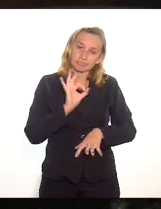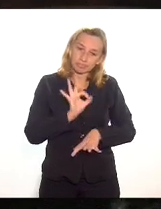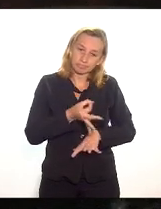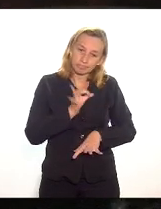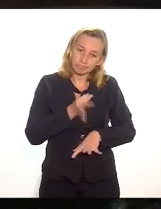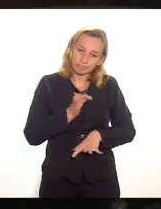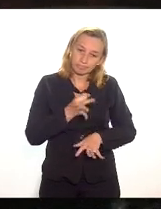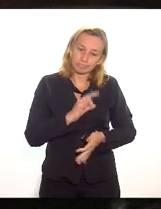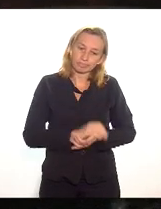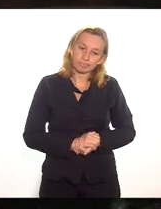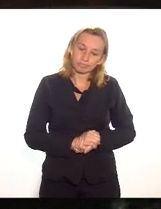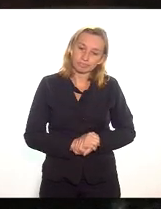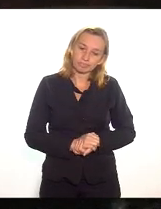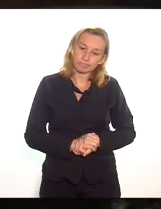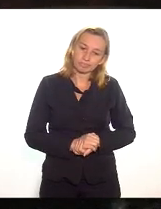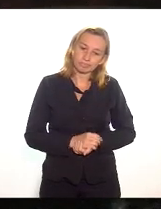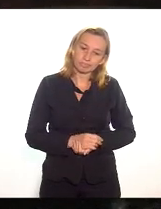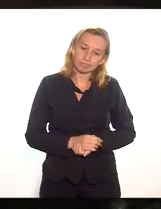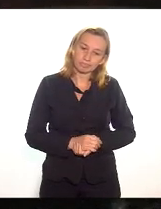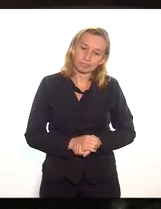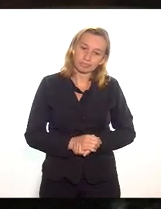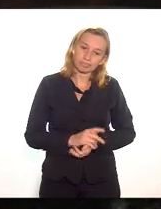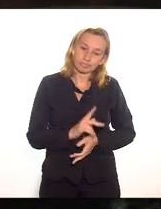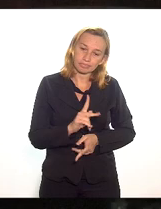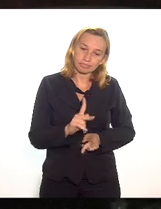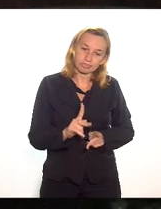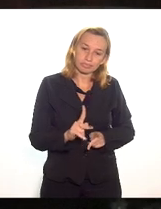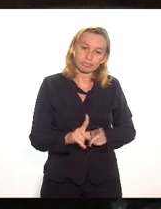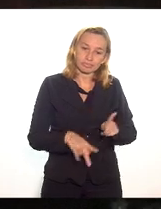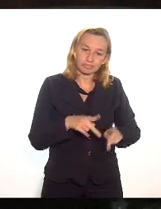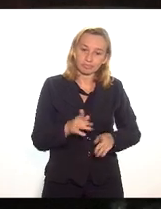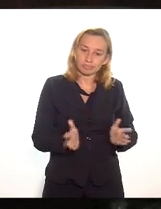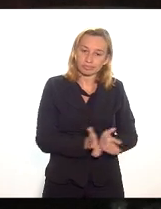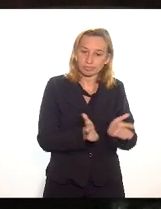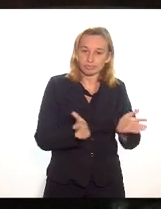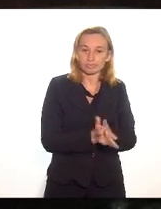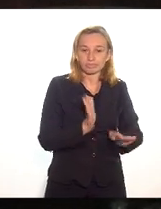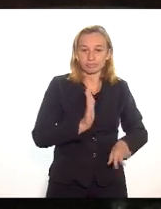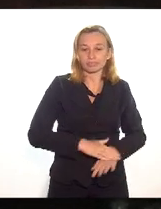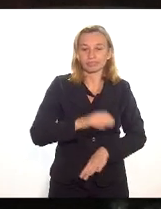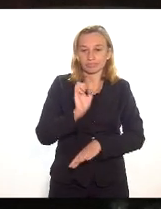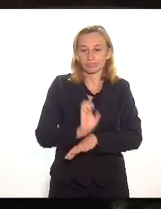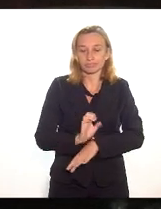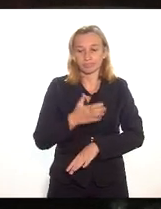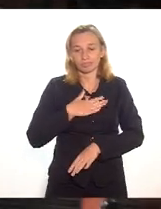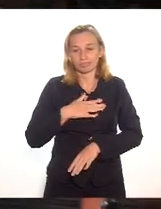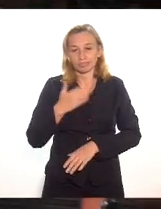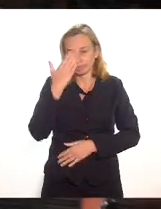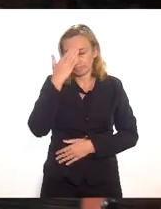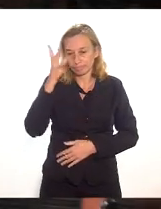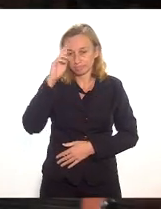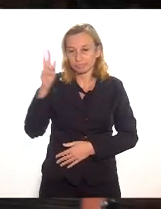exatamente pelas pessoas mais vulneráveis do meu estado. Obrigada, presidente.